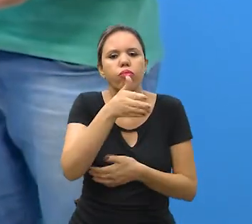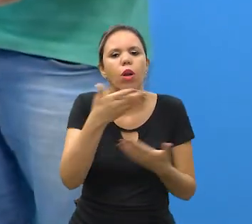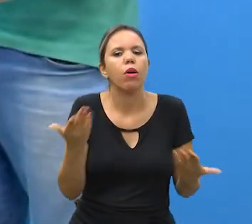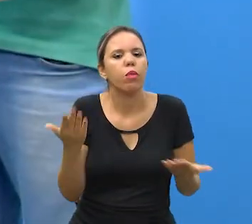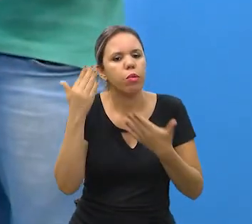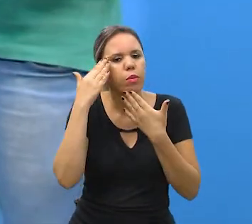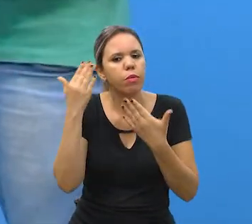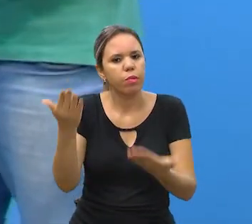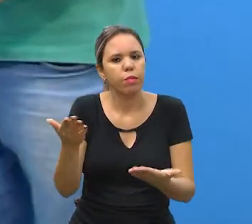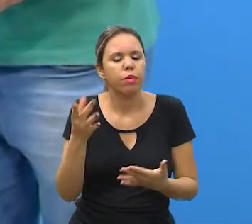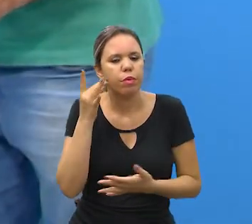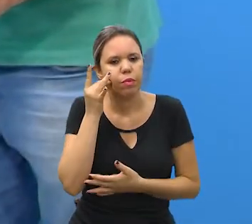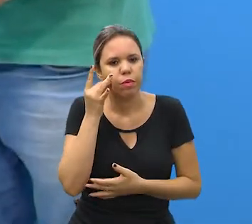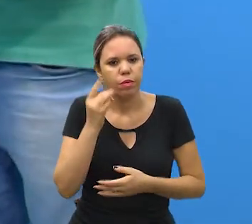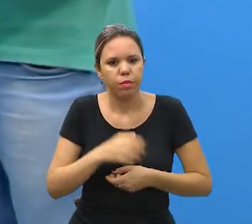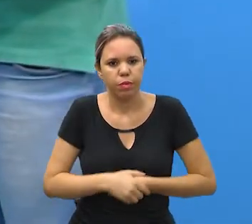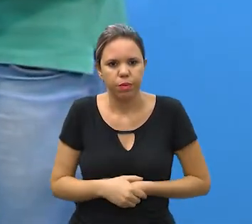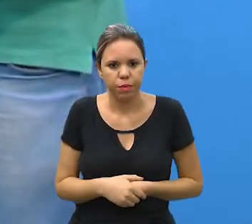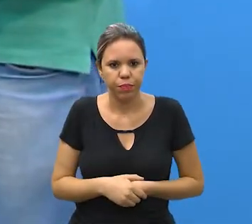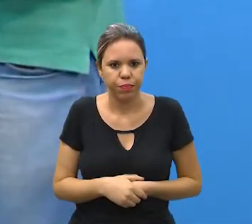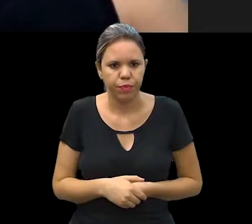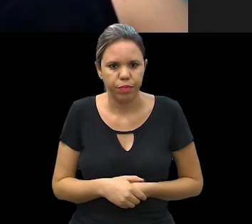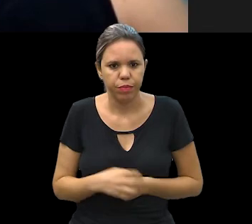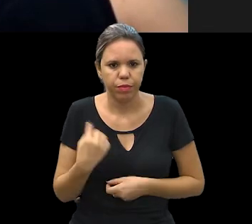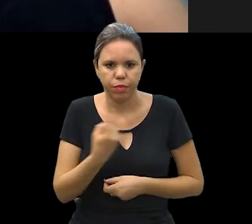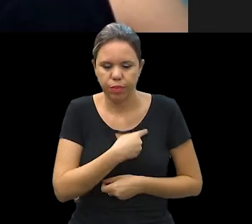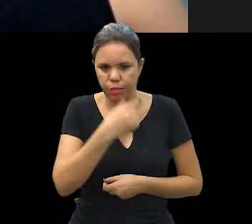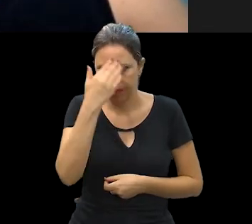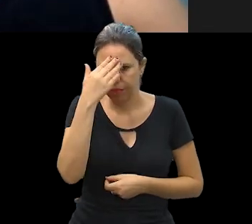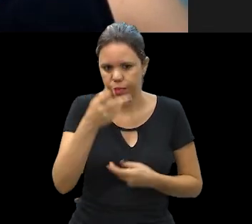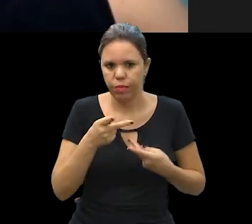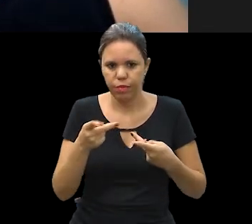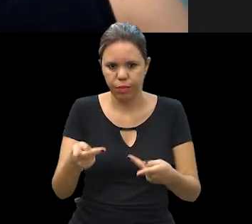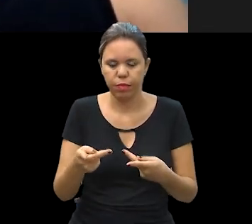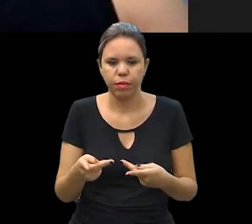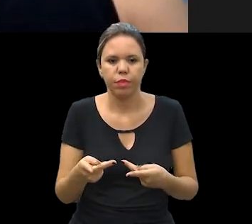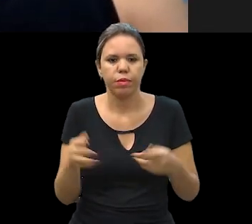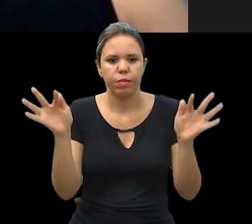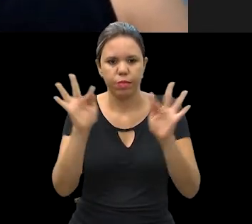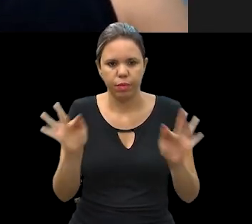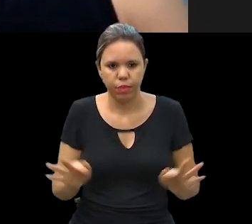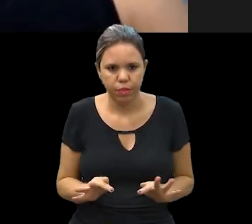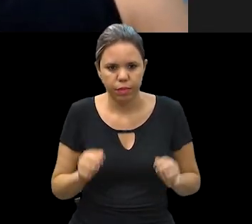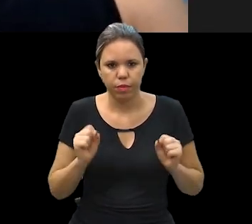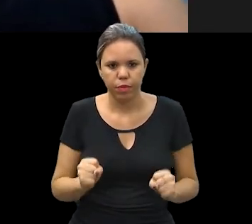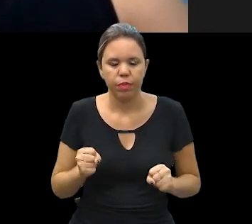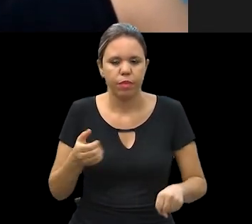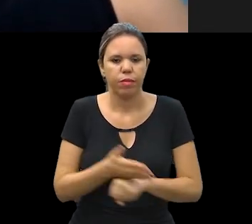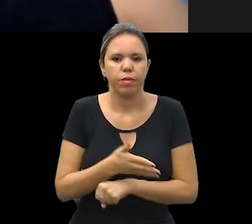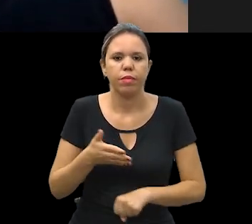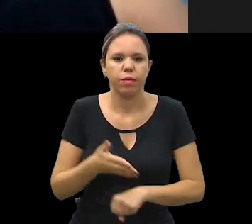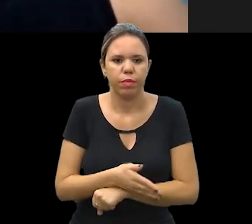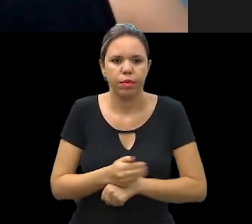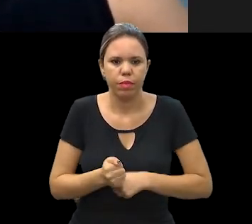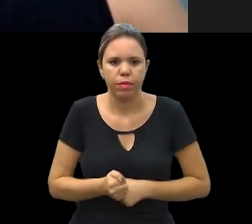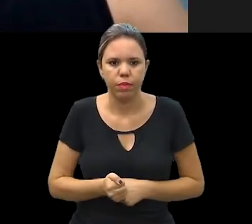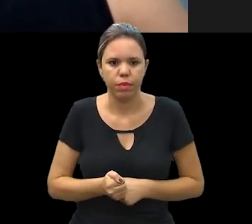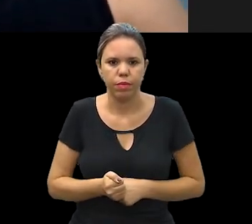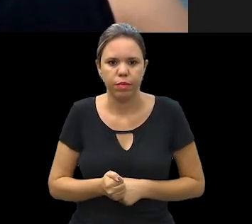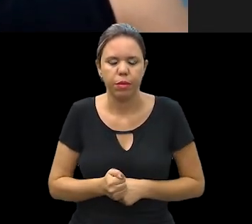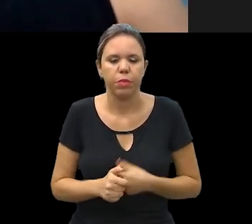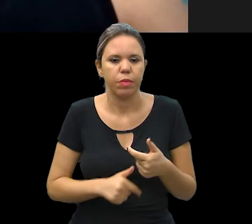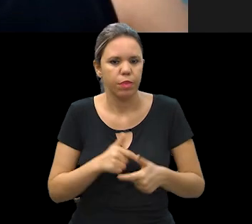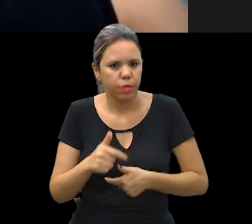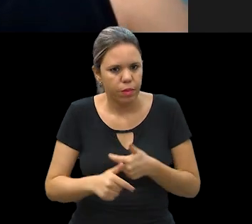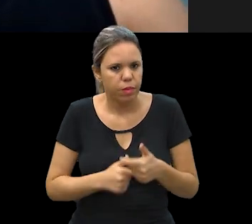hein, Simon? Obrigado pela presença. A gente que agradece o convite, estamos muito felizes em poder participar.